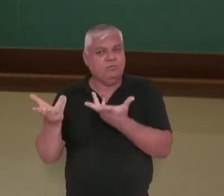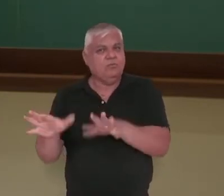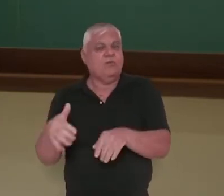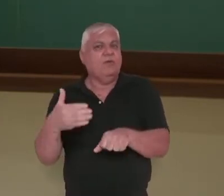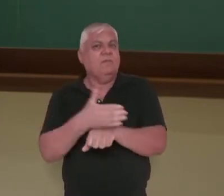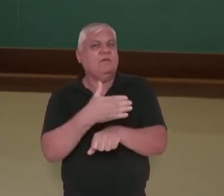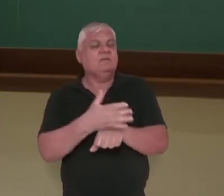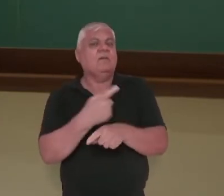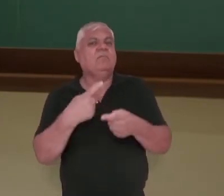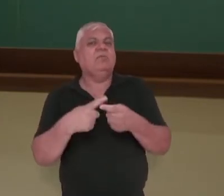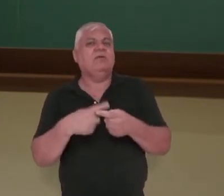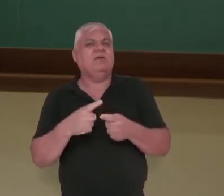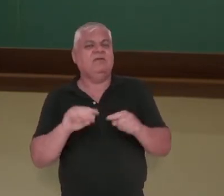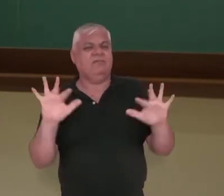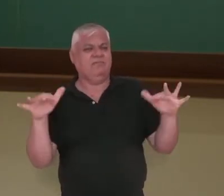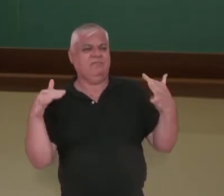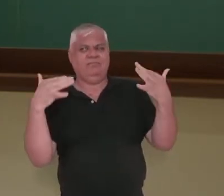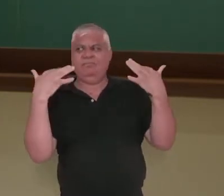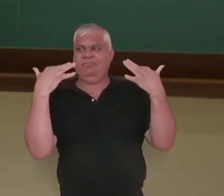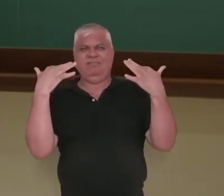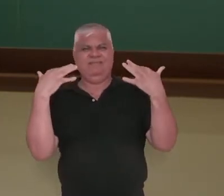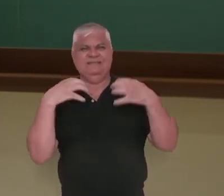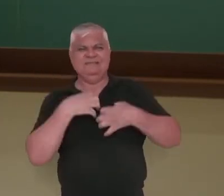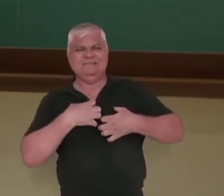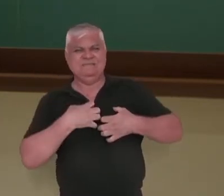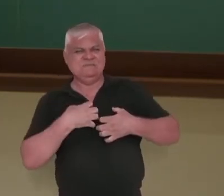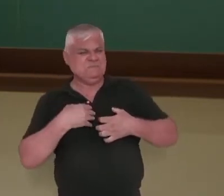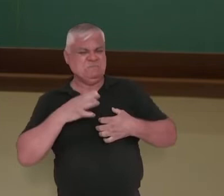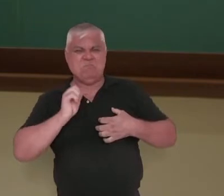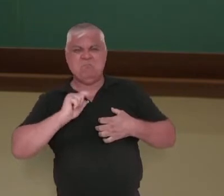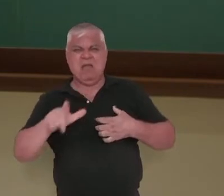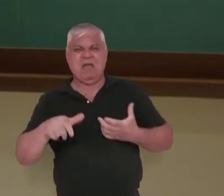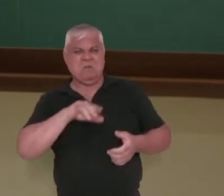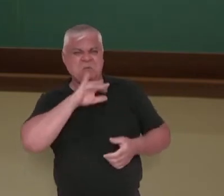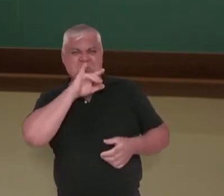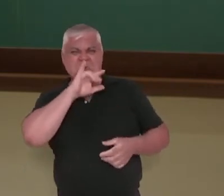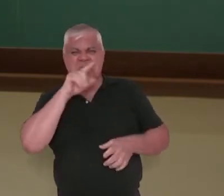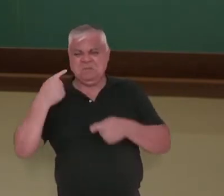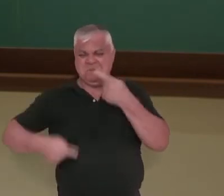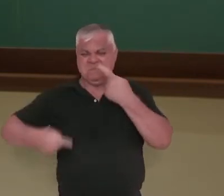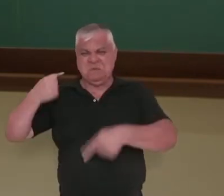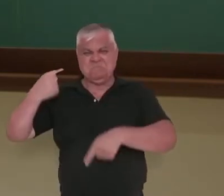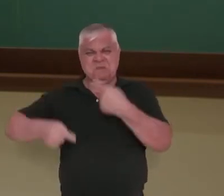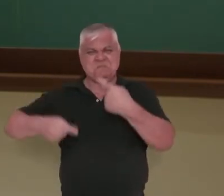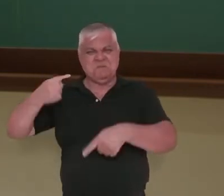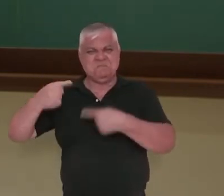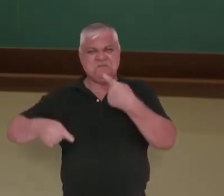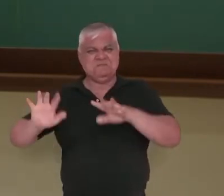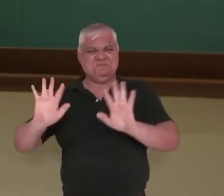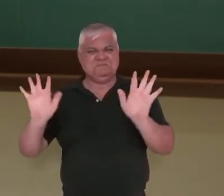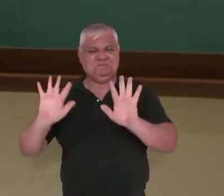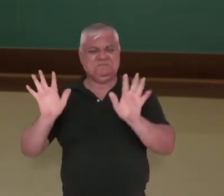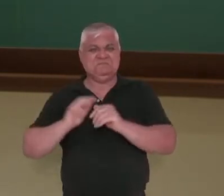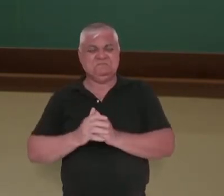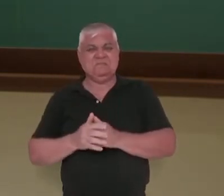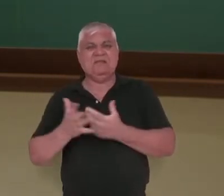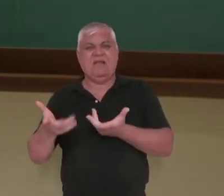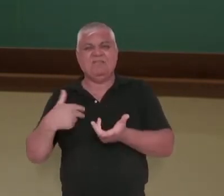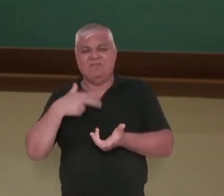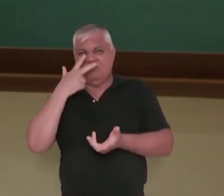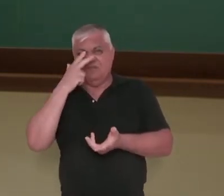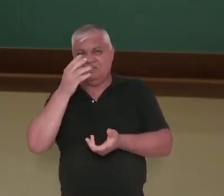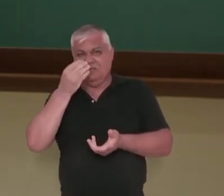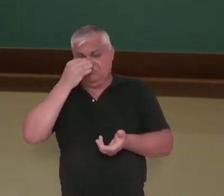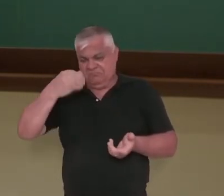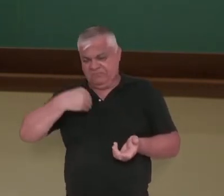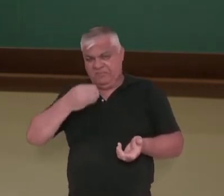medo da exposição, por medo de se sentir mal numa atividade muito competitiva, que possa inclusive deixar ele de